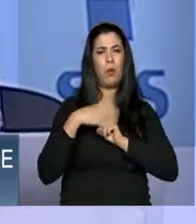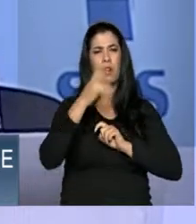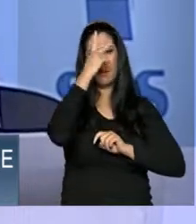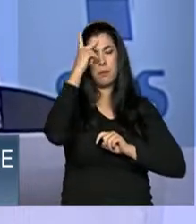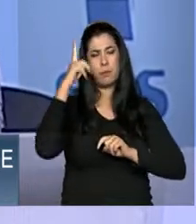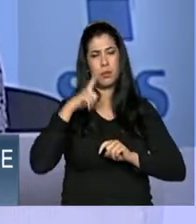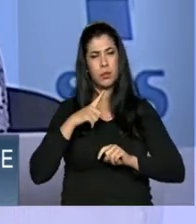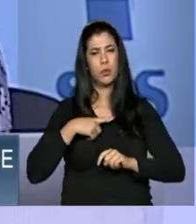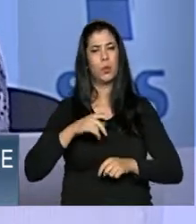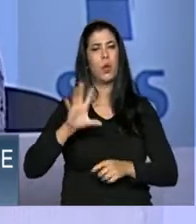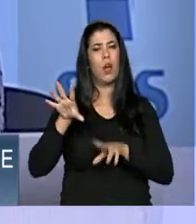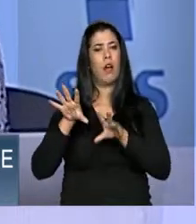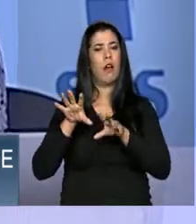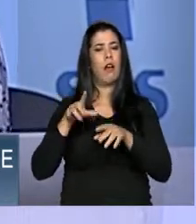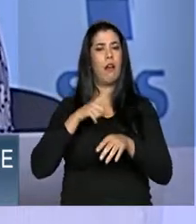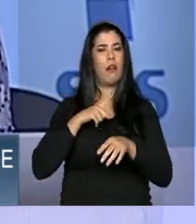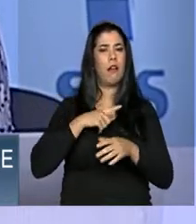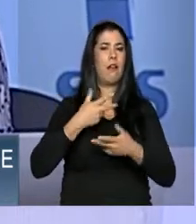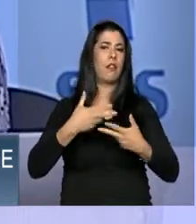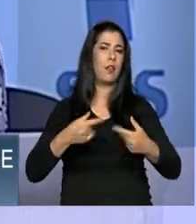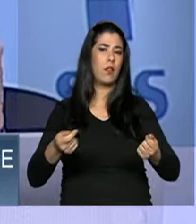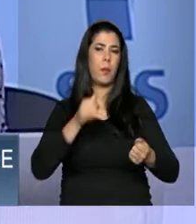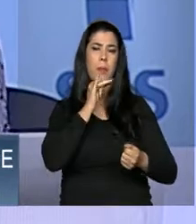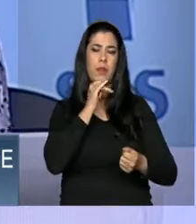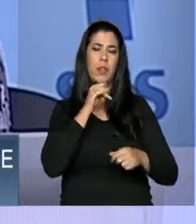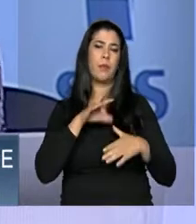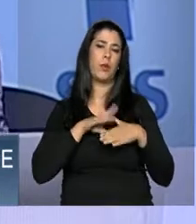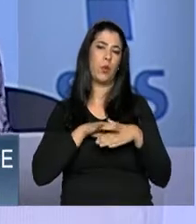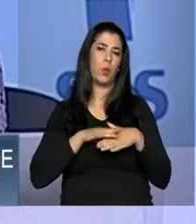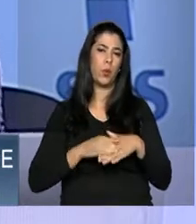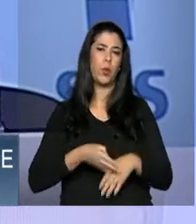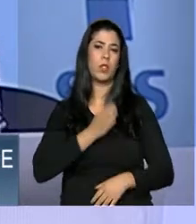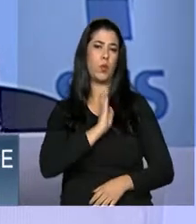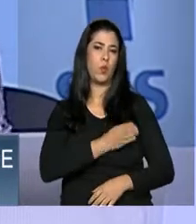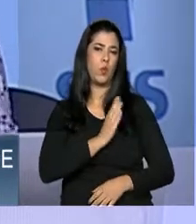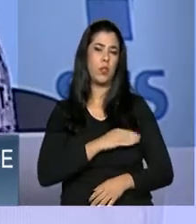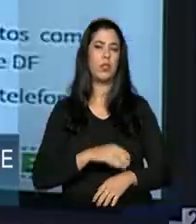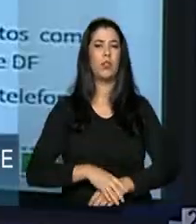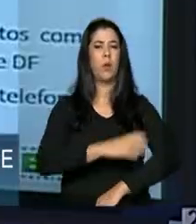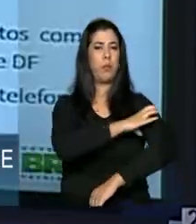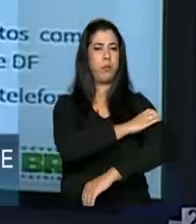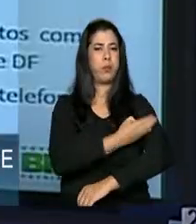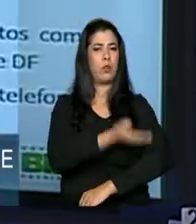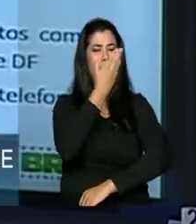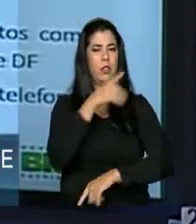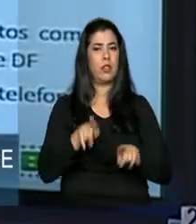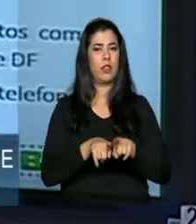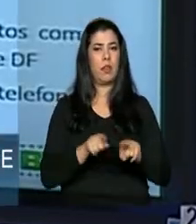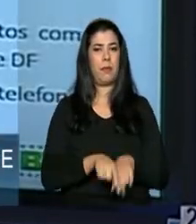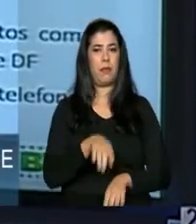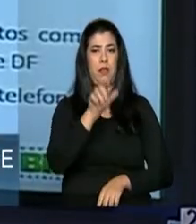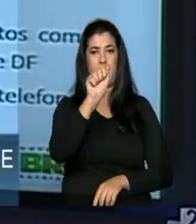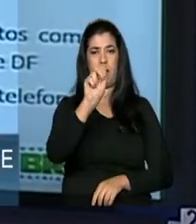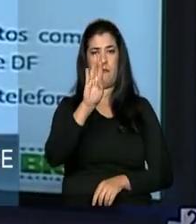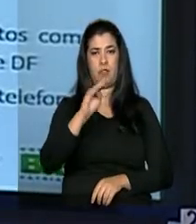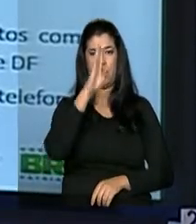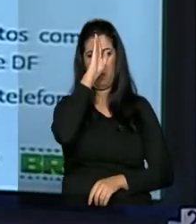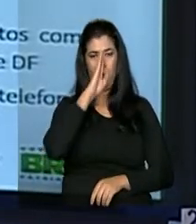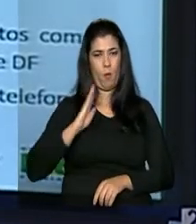não transmissíveis, que são as doenças cardiovasculares, a hipertensão, o acidente vascular cerebral, o